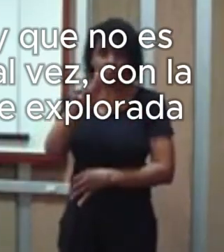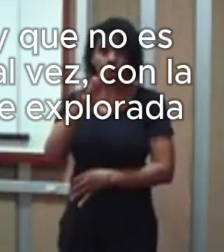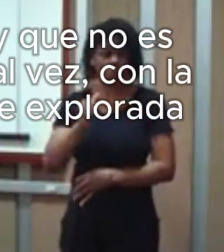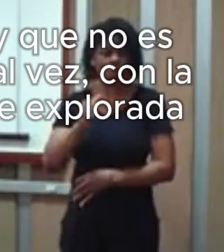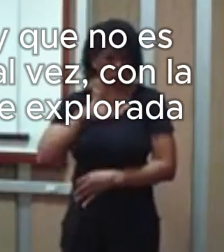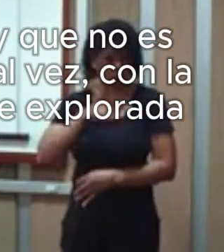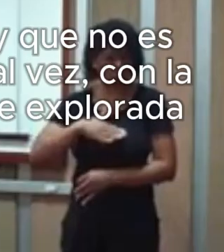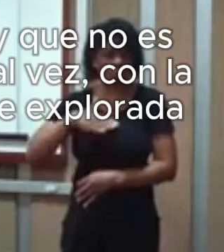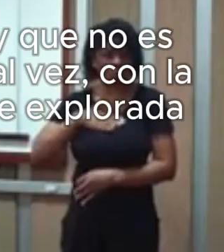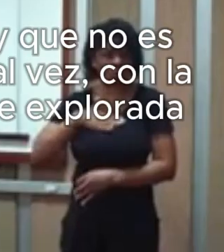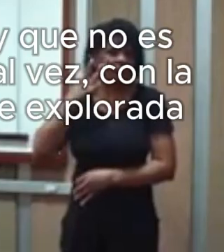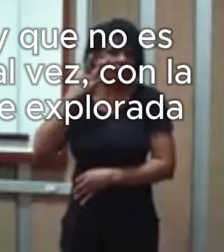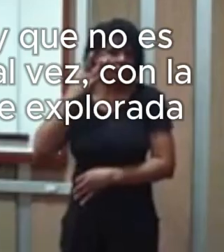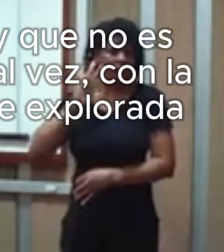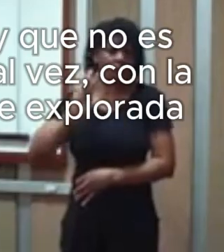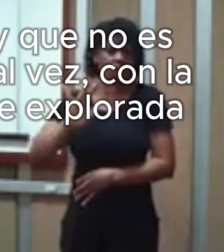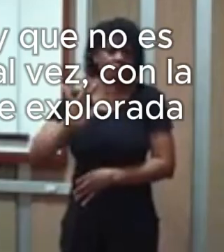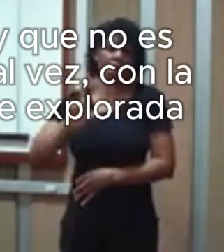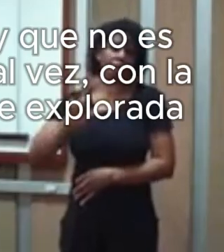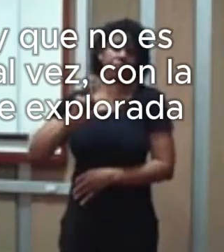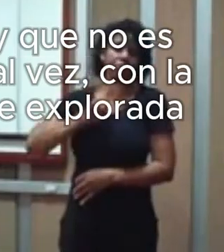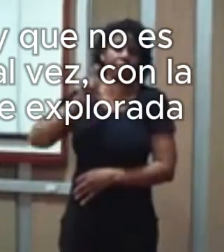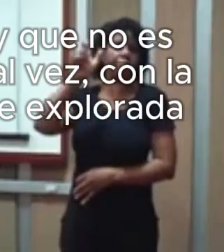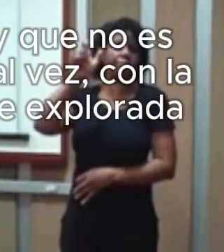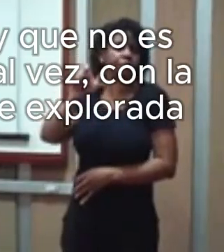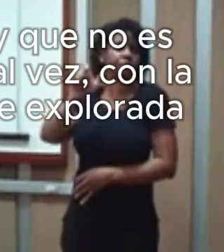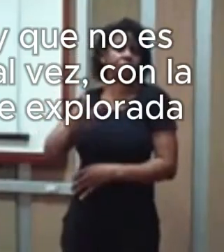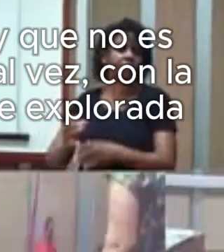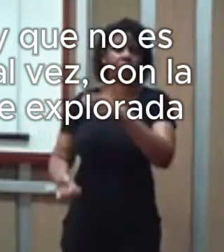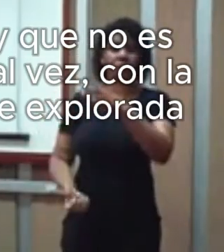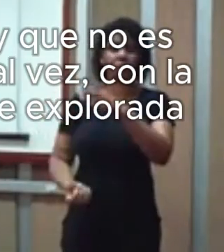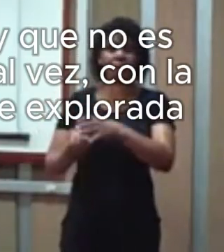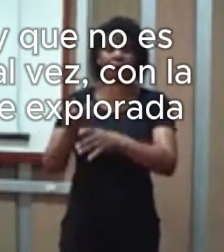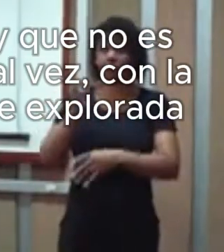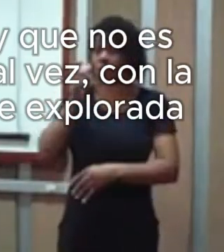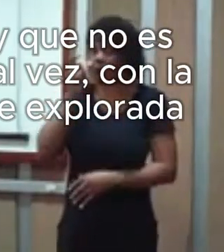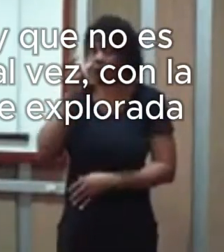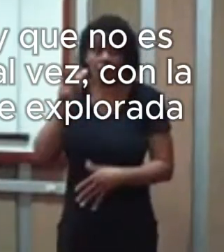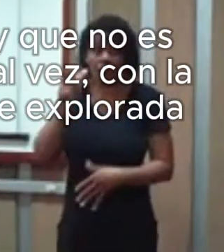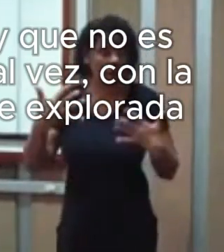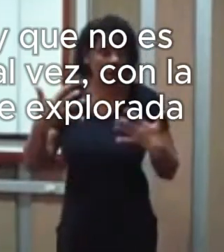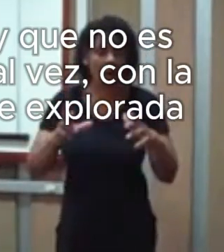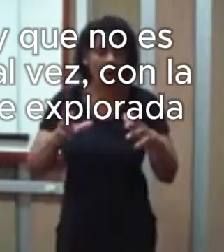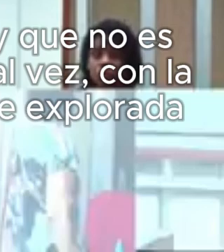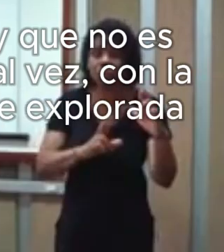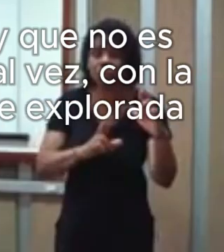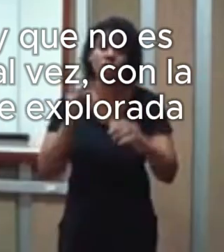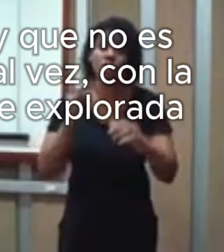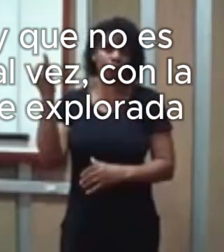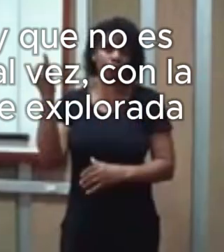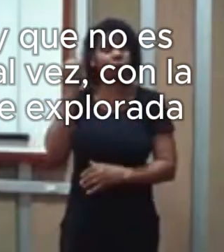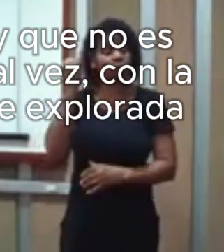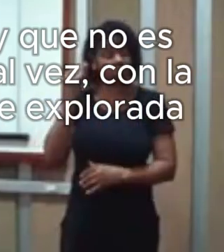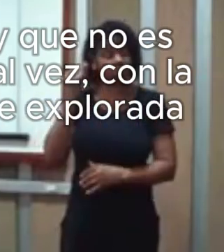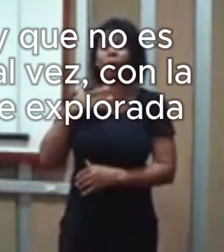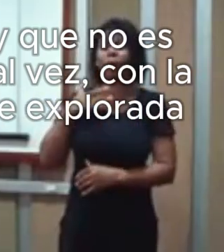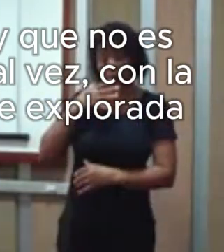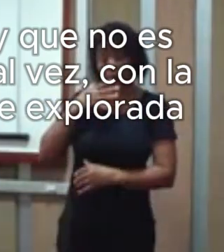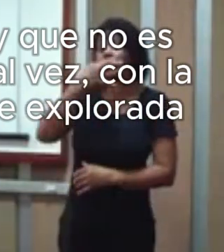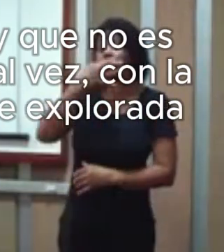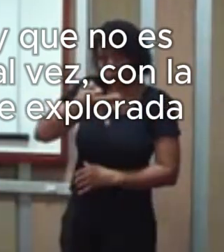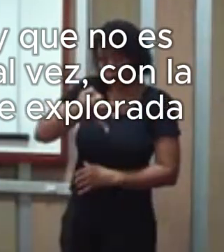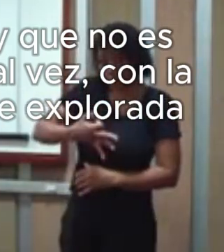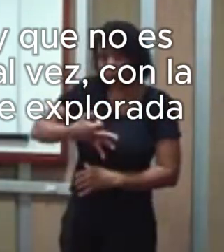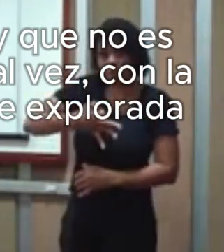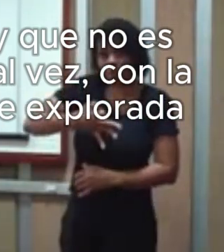Não acho que seja assim, as pessoas criaram muita expectativa e não foi tão importante assim. Eu acho que